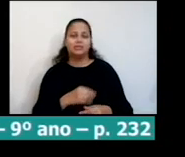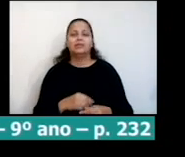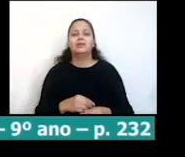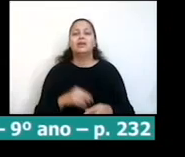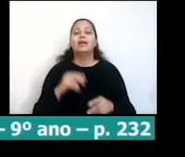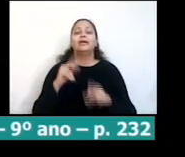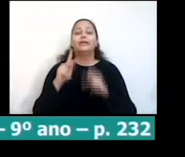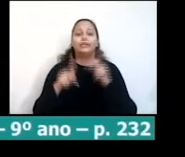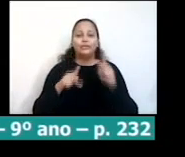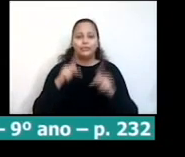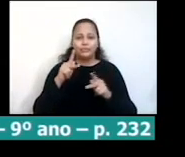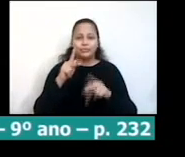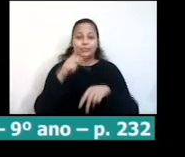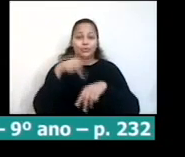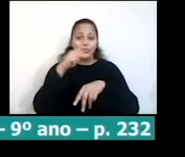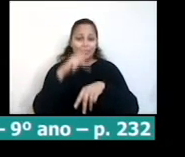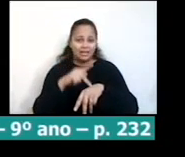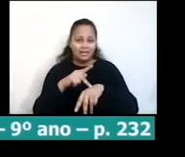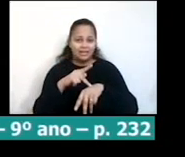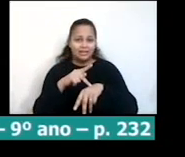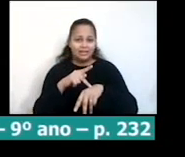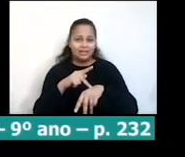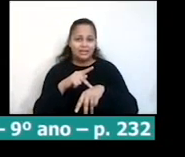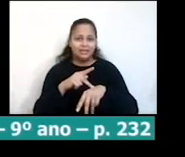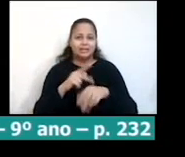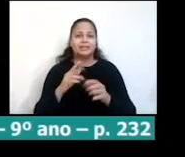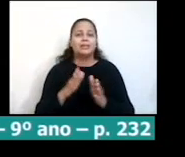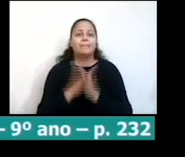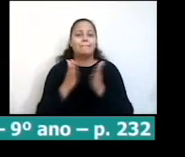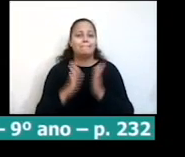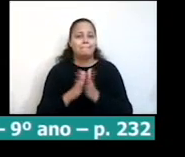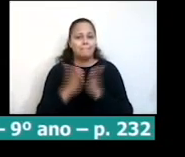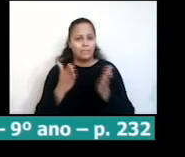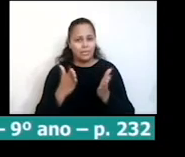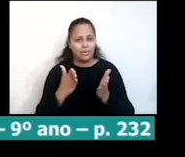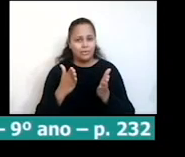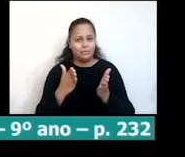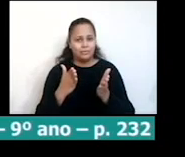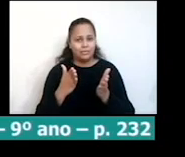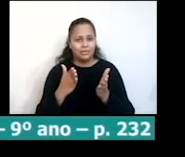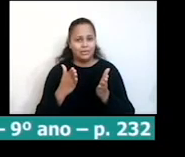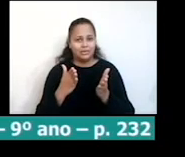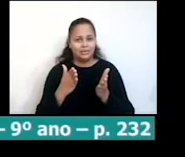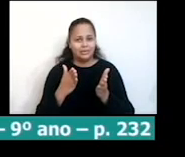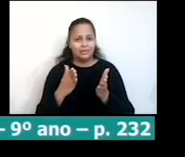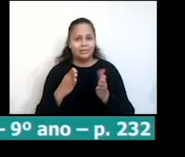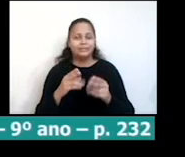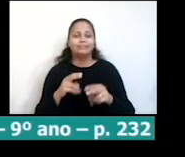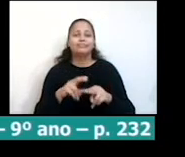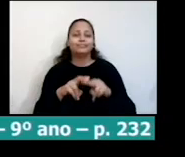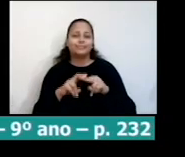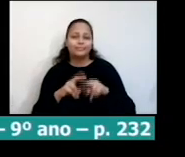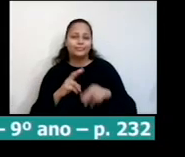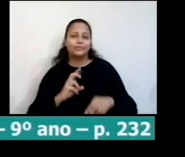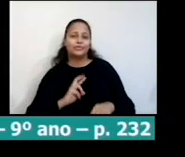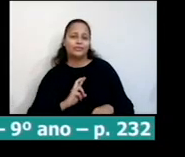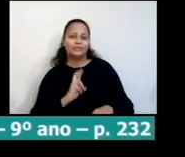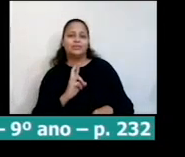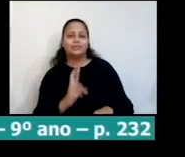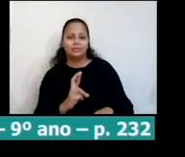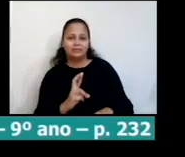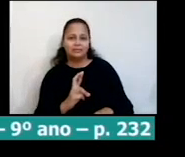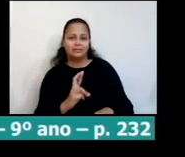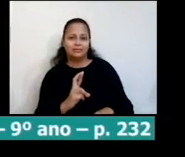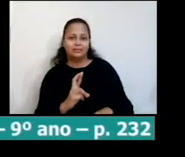certo? E os países pobres, Iraque, Afeganistão e Iêmen, por motivos religiosos ou pela baixa urbanização, ou